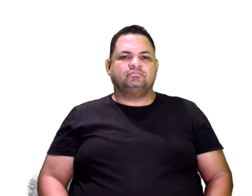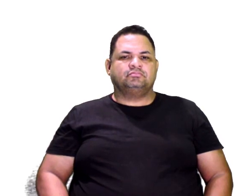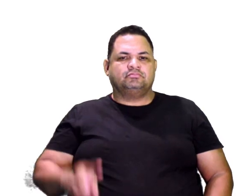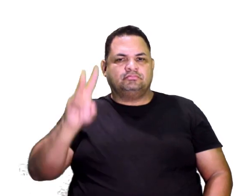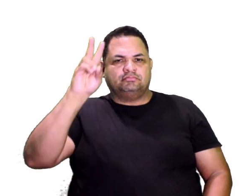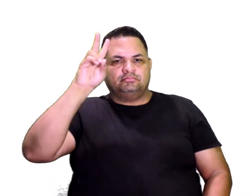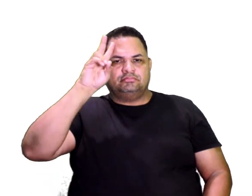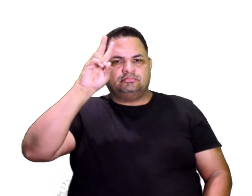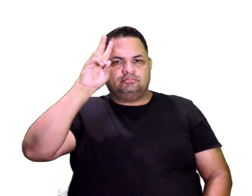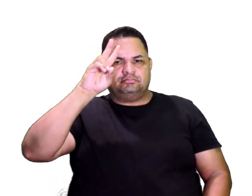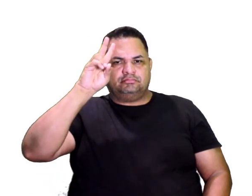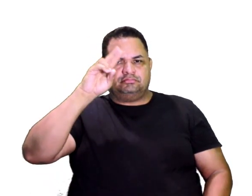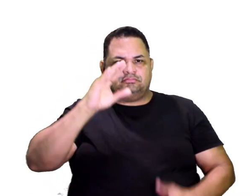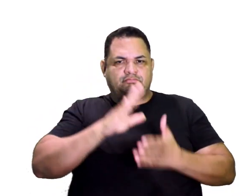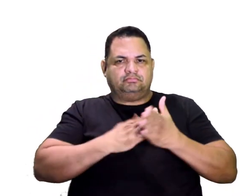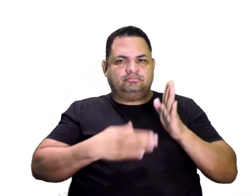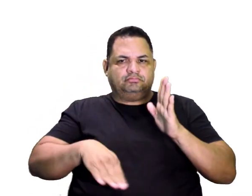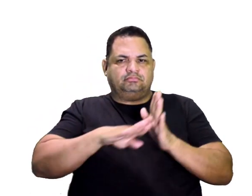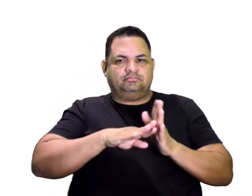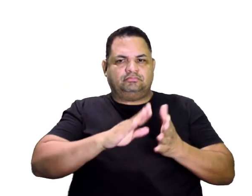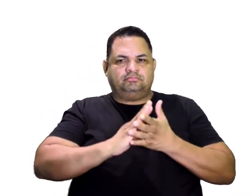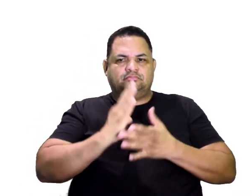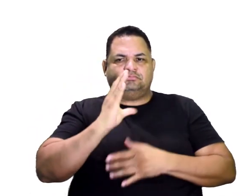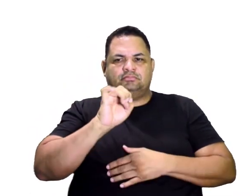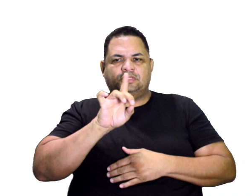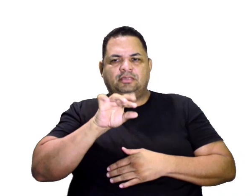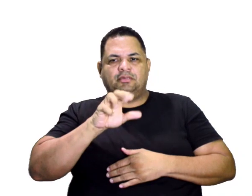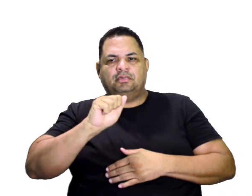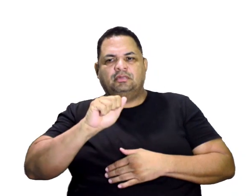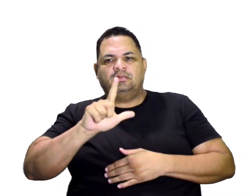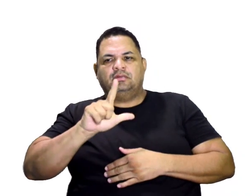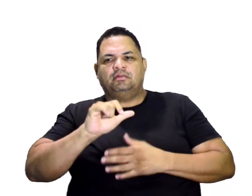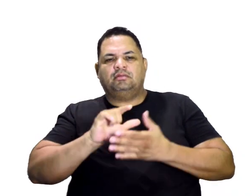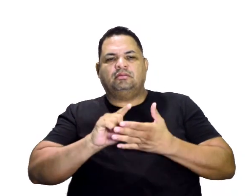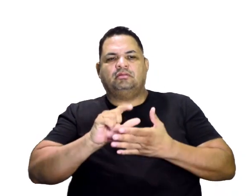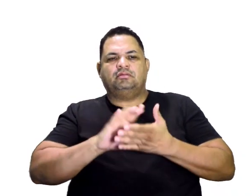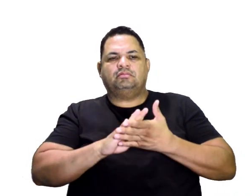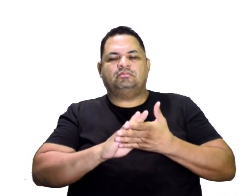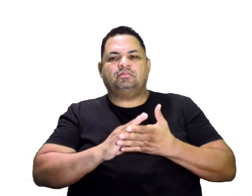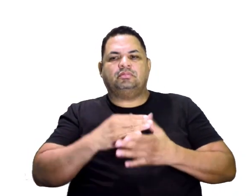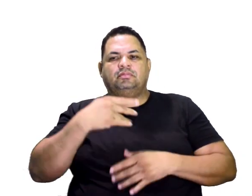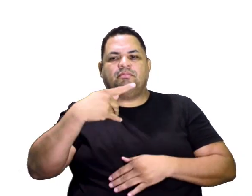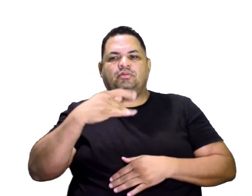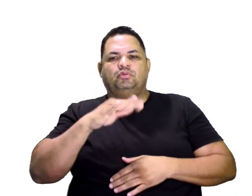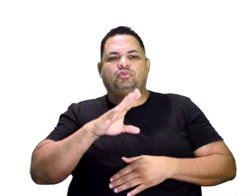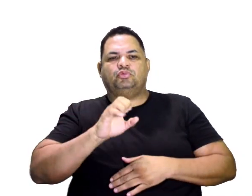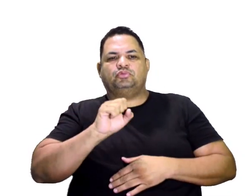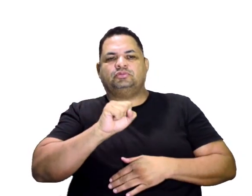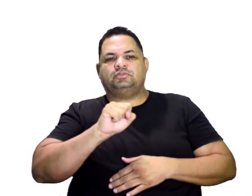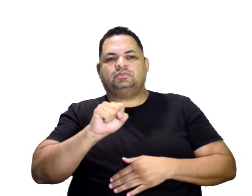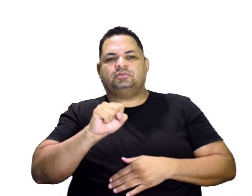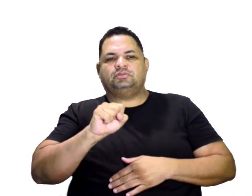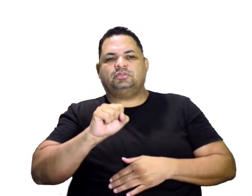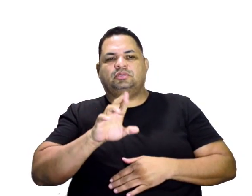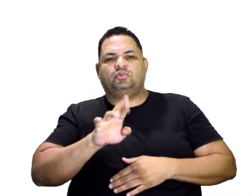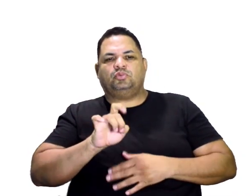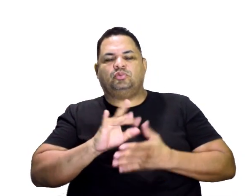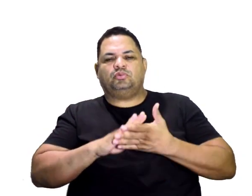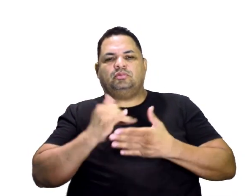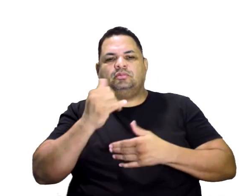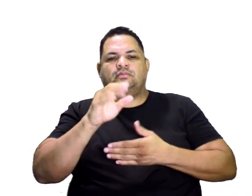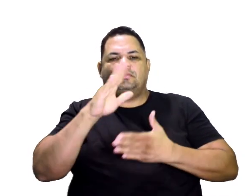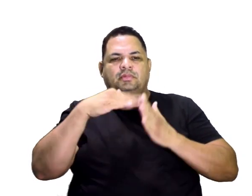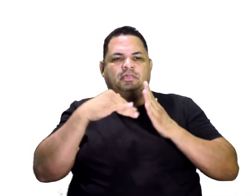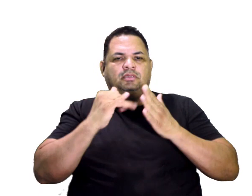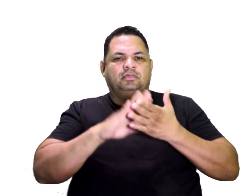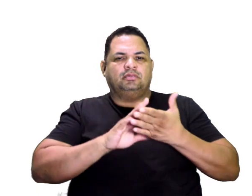O histórico desembarque de Pedro Álvares Cabral, em Porto Seguro, foi